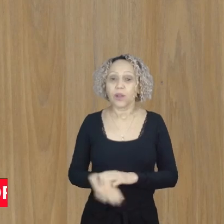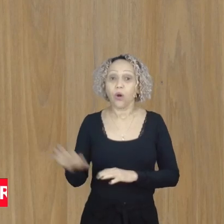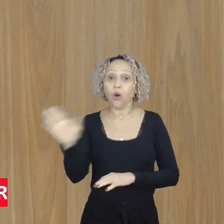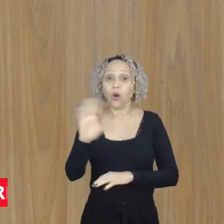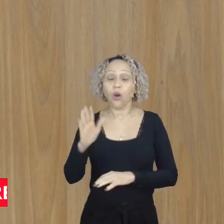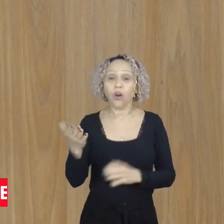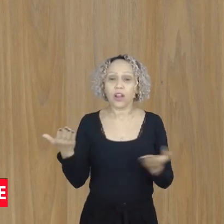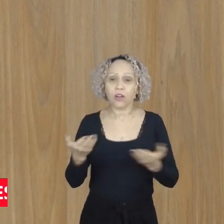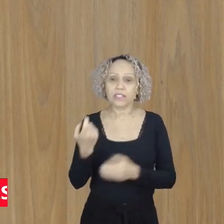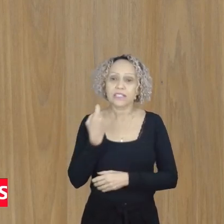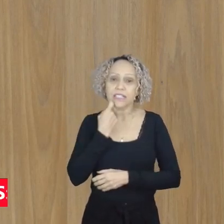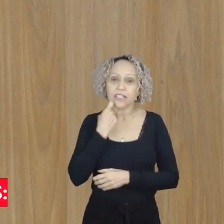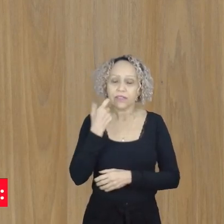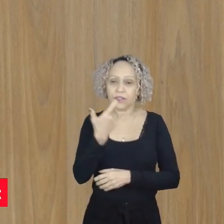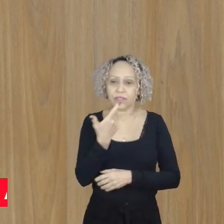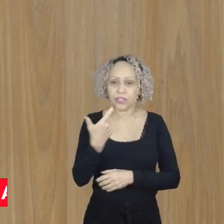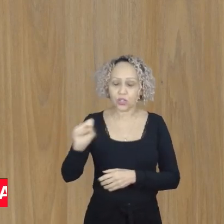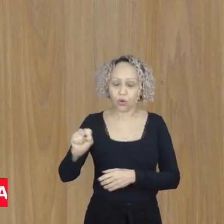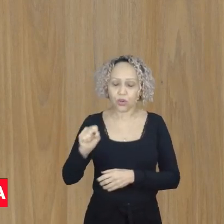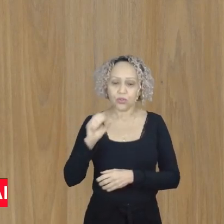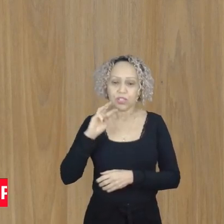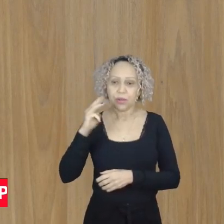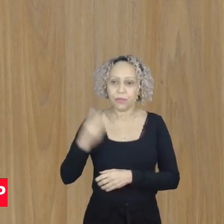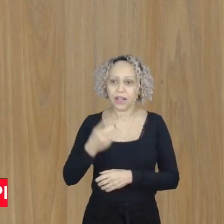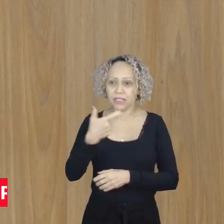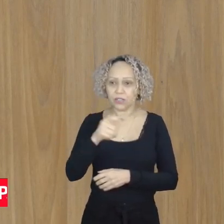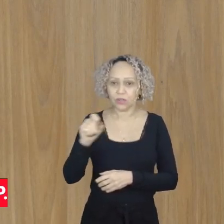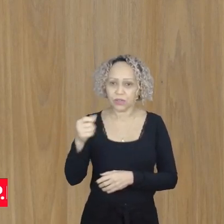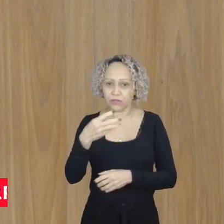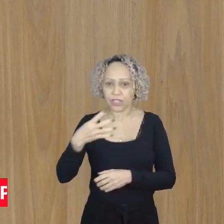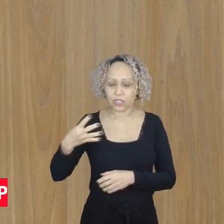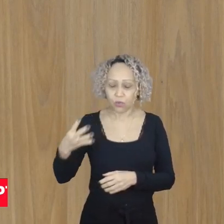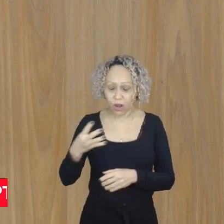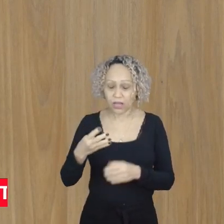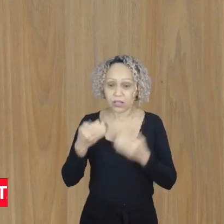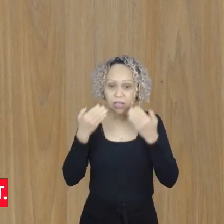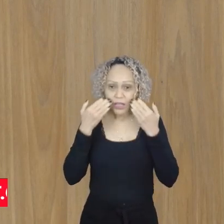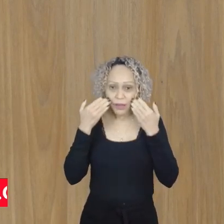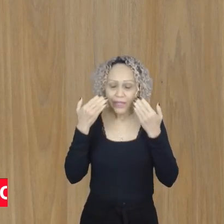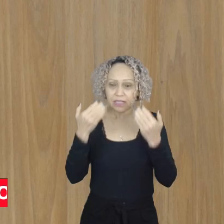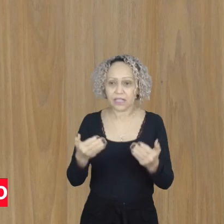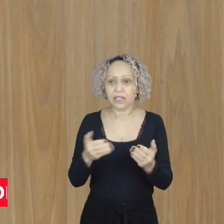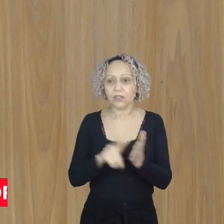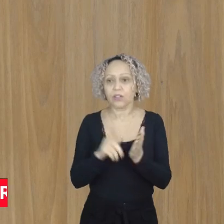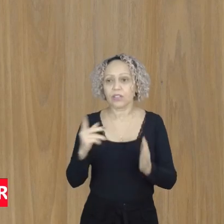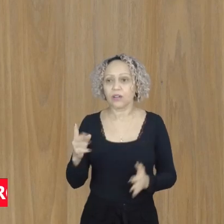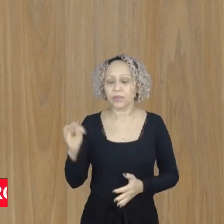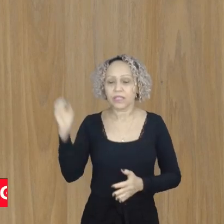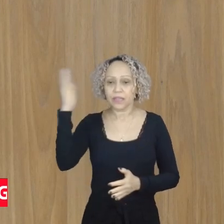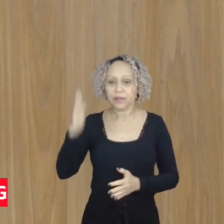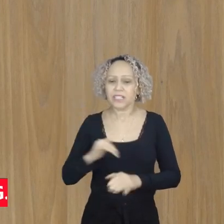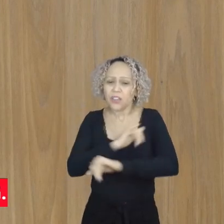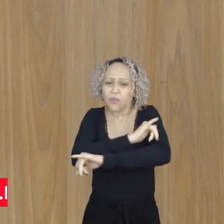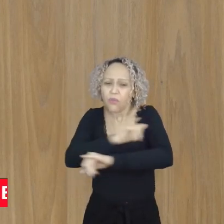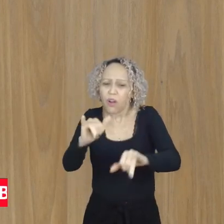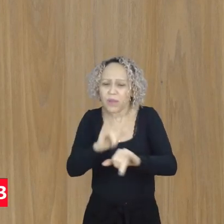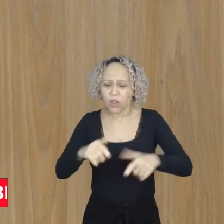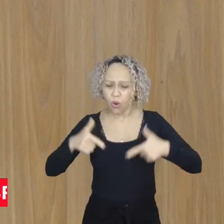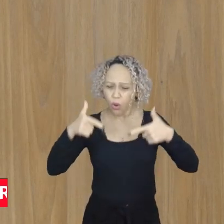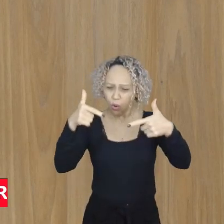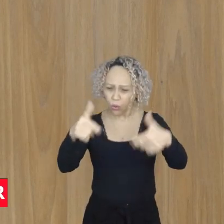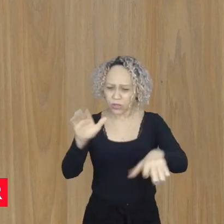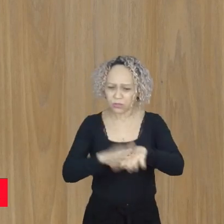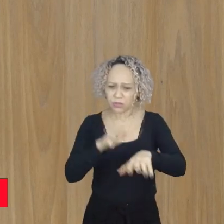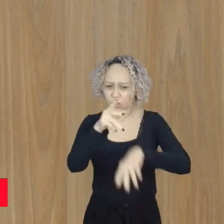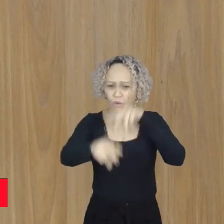Olá, hoje é sexta-feira, 28 de março de 2024. Está no ar o Jornal PT Brasil, com muita informação e luta